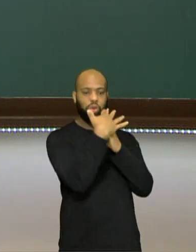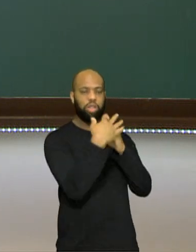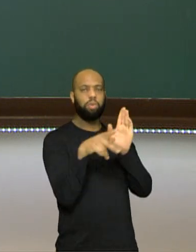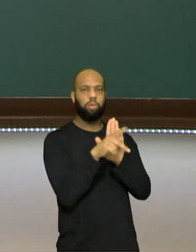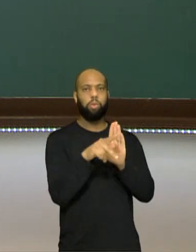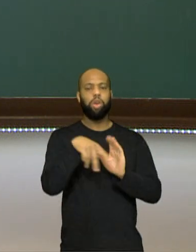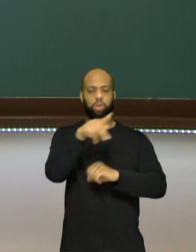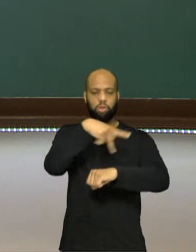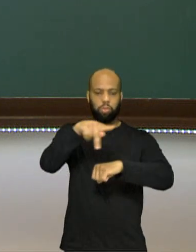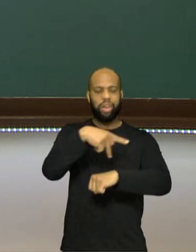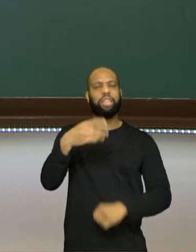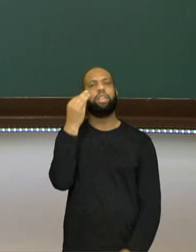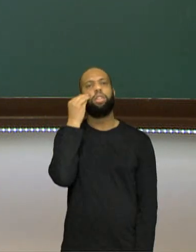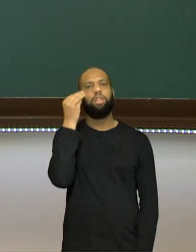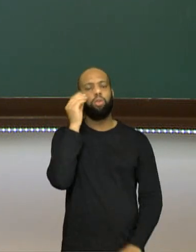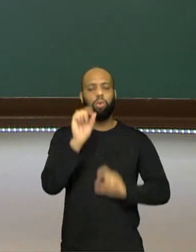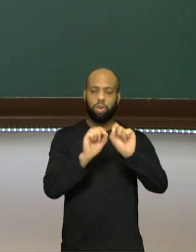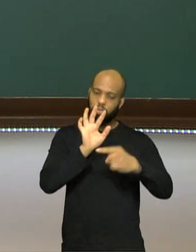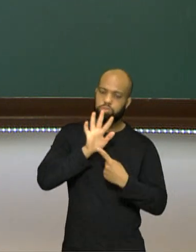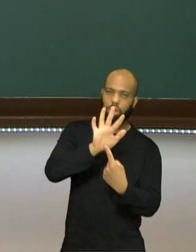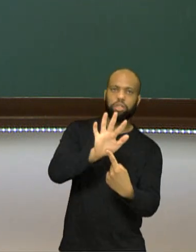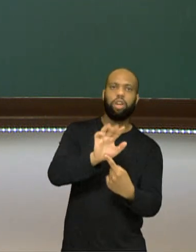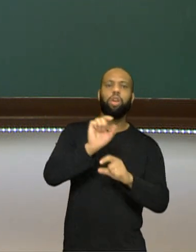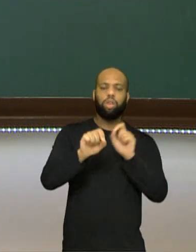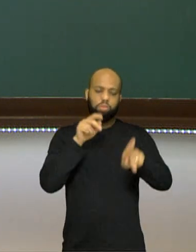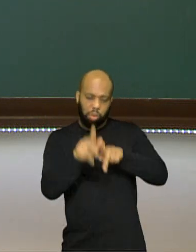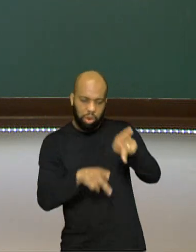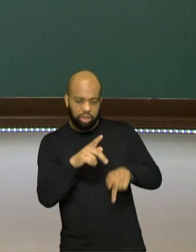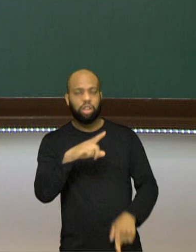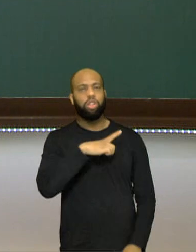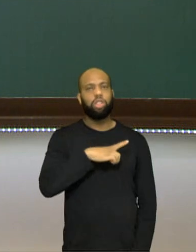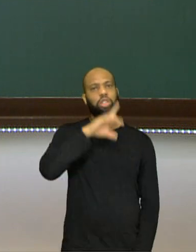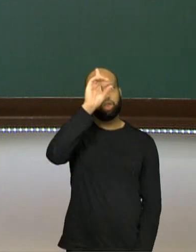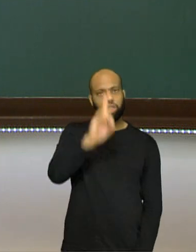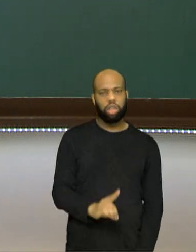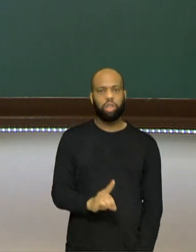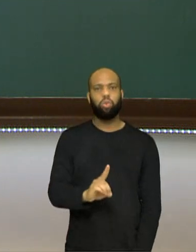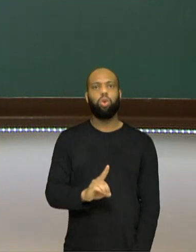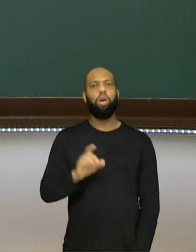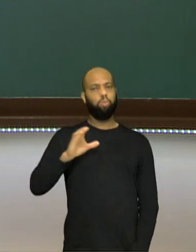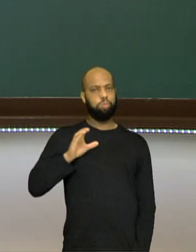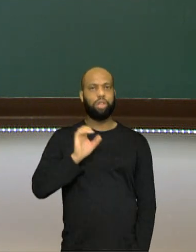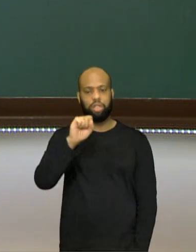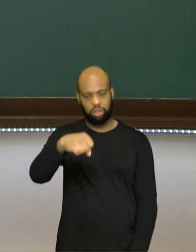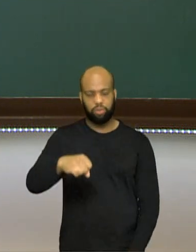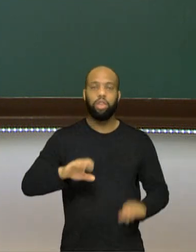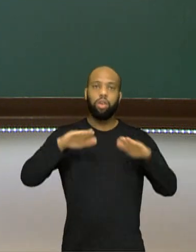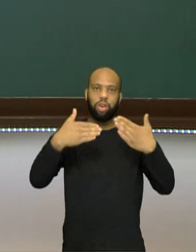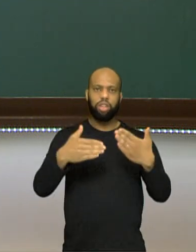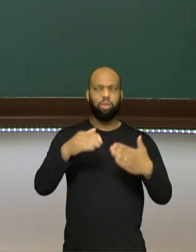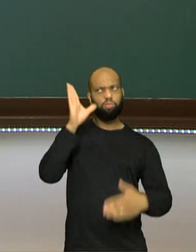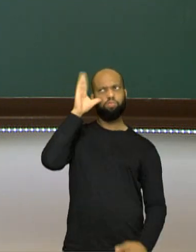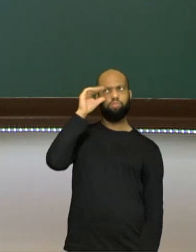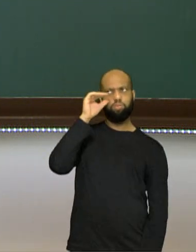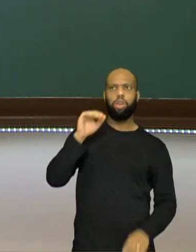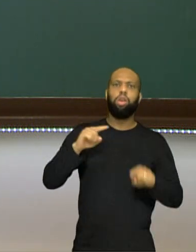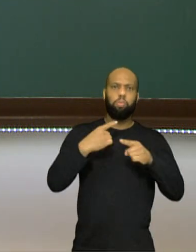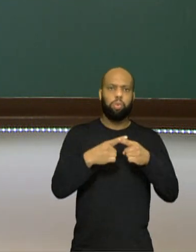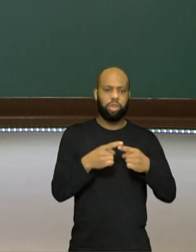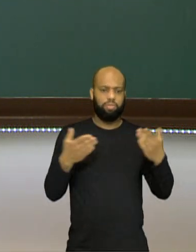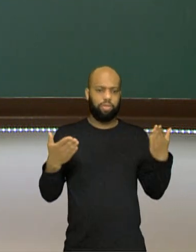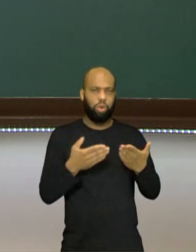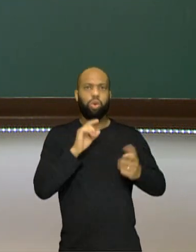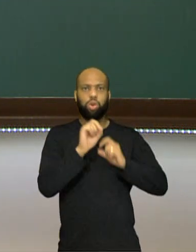país tentou mostrar, né, que a população tinha direito às riquezas. Chega a ser curioso e hoje em dia